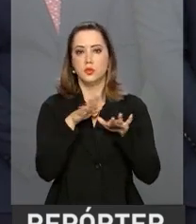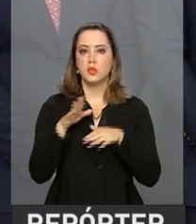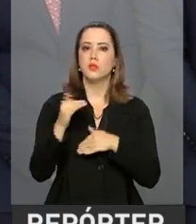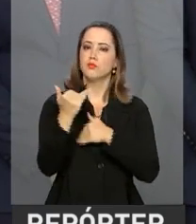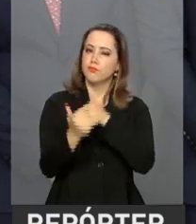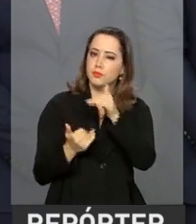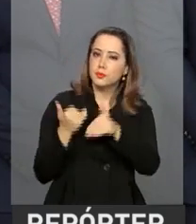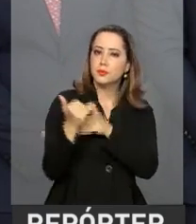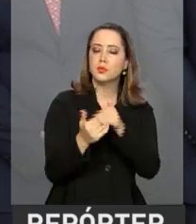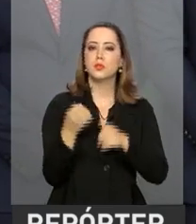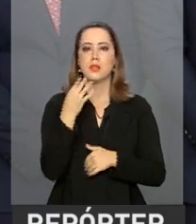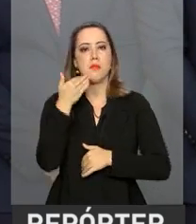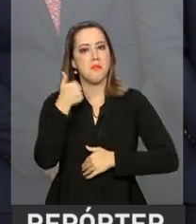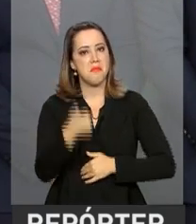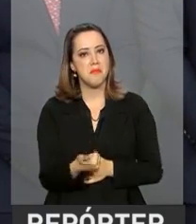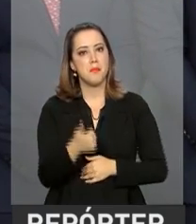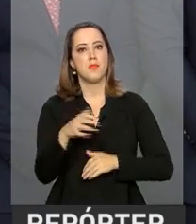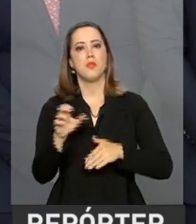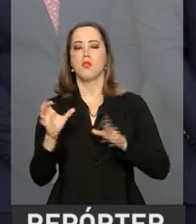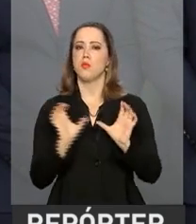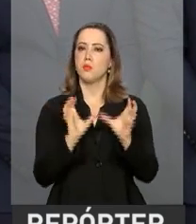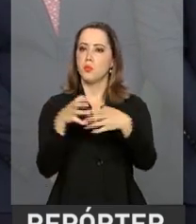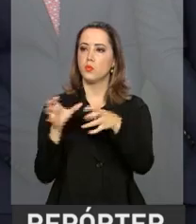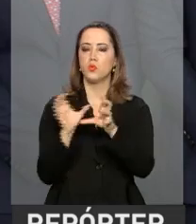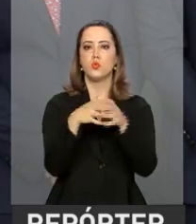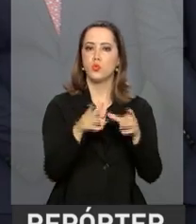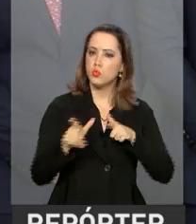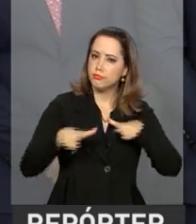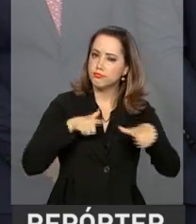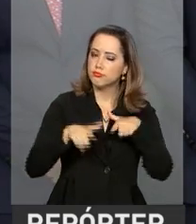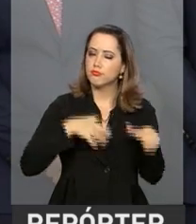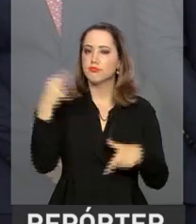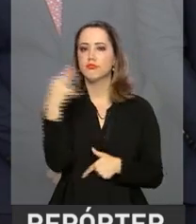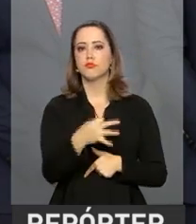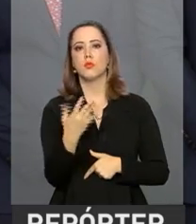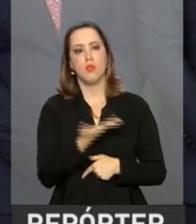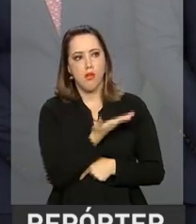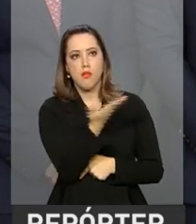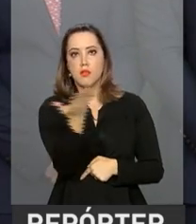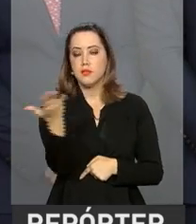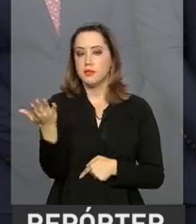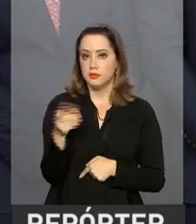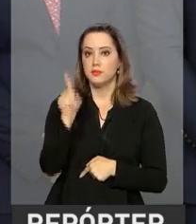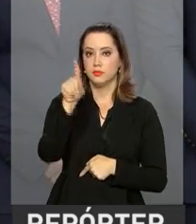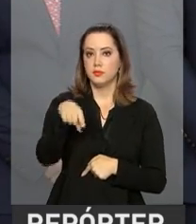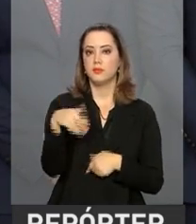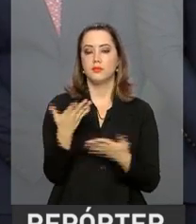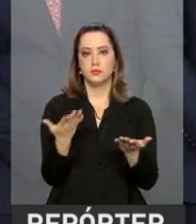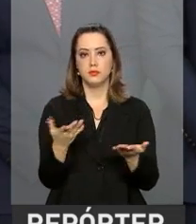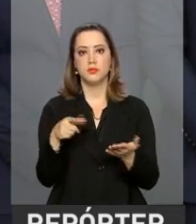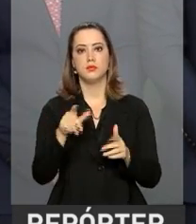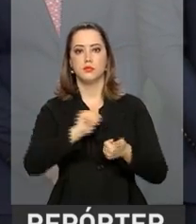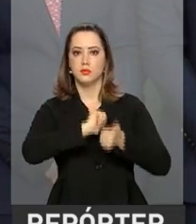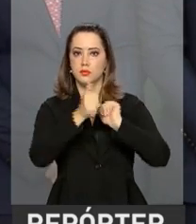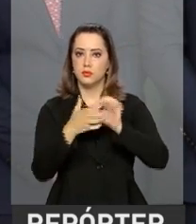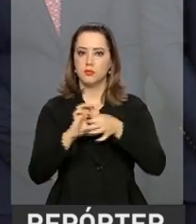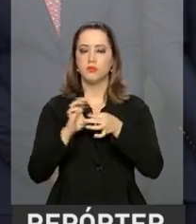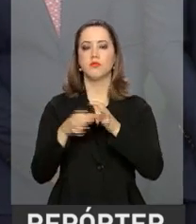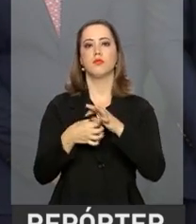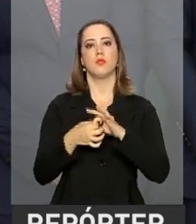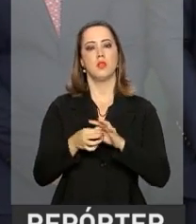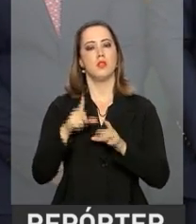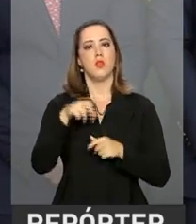muito bem onde as instituições funcionam portanto os senhores serão por assim dizer durante as Olimpíadas os